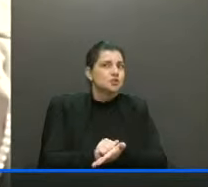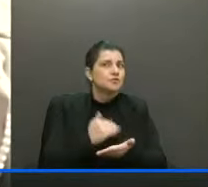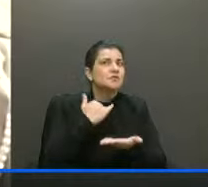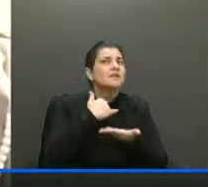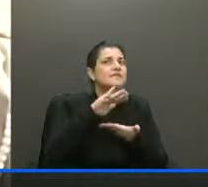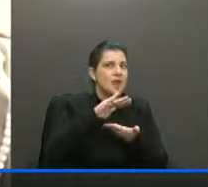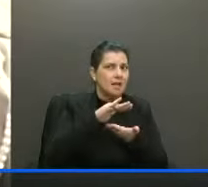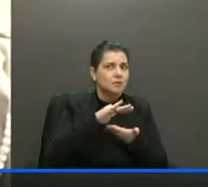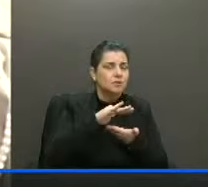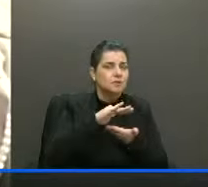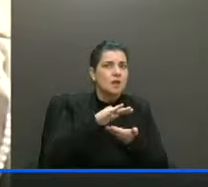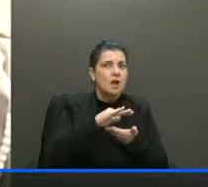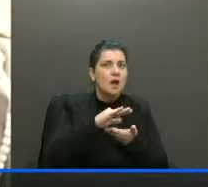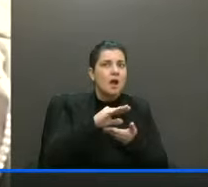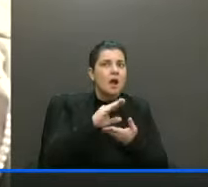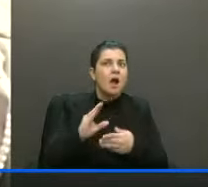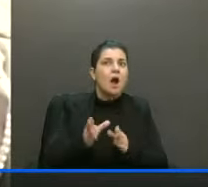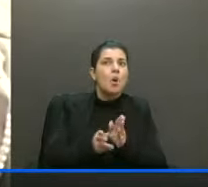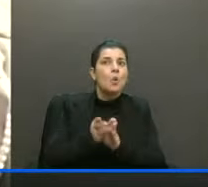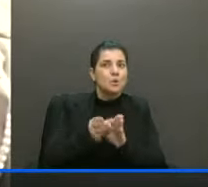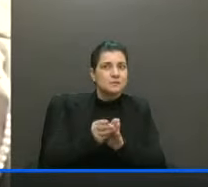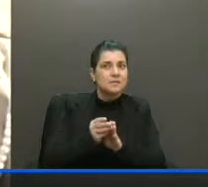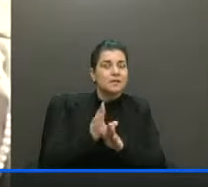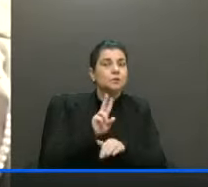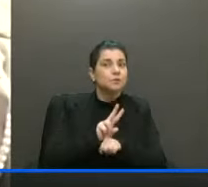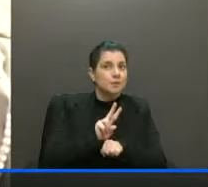como violação de direito por parte dos pais?